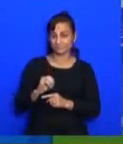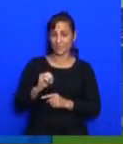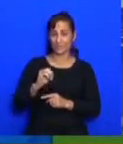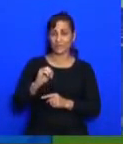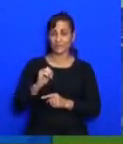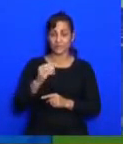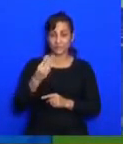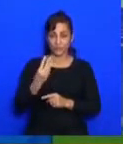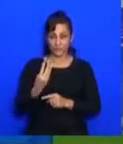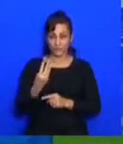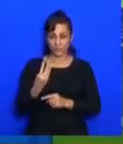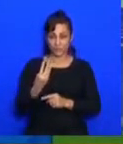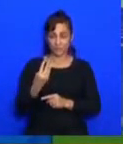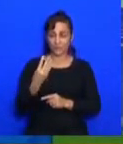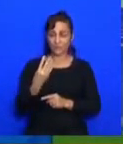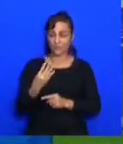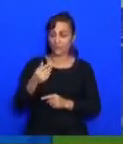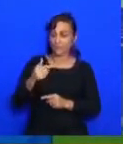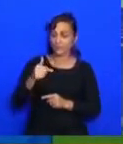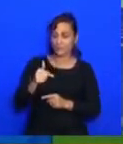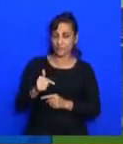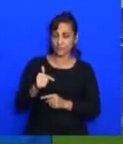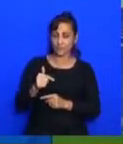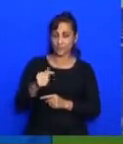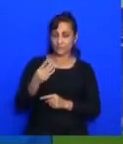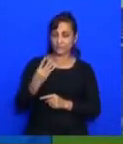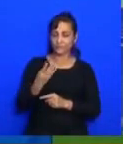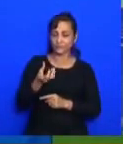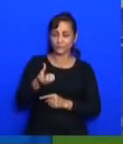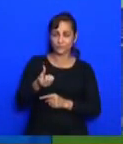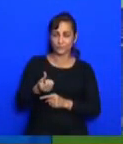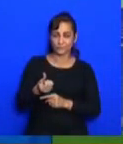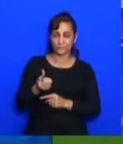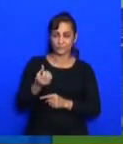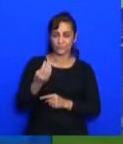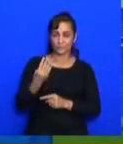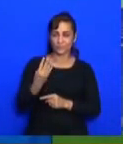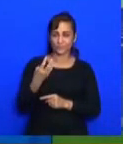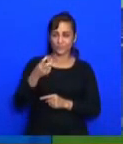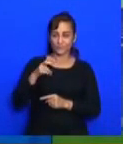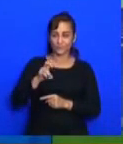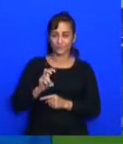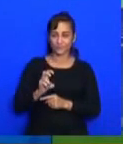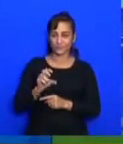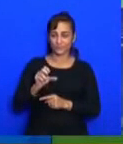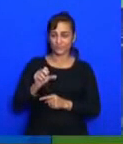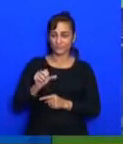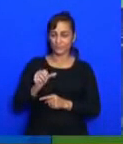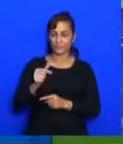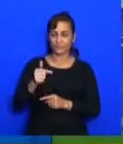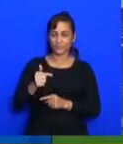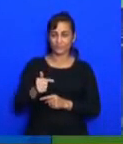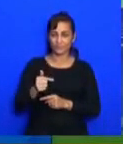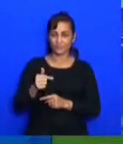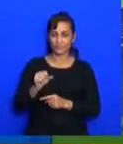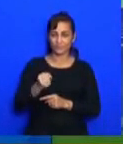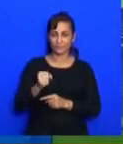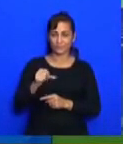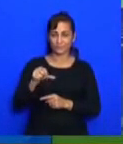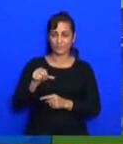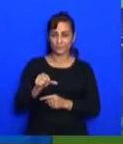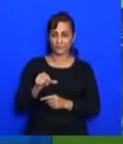30, 03, 47, 46, 45